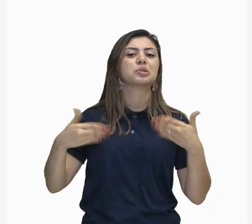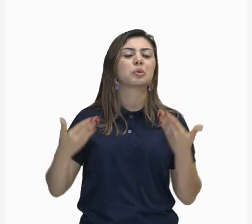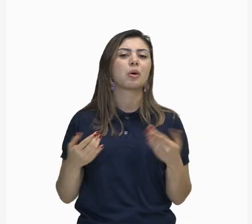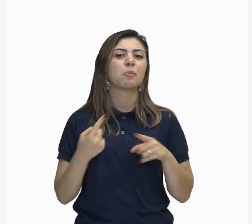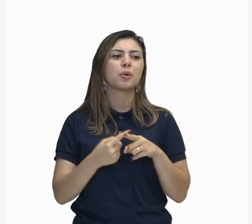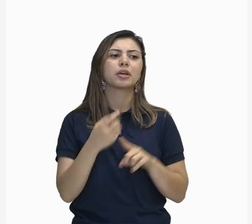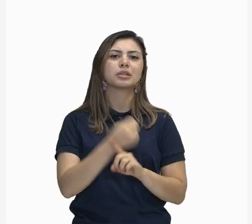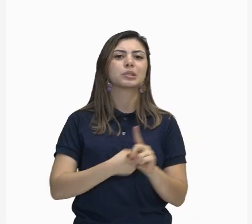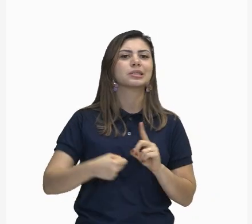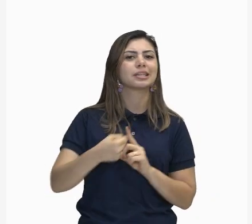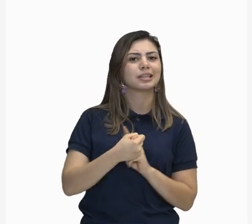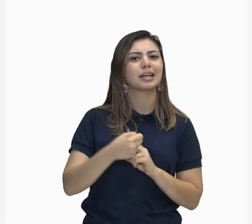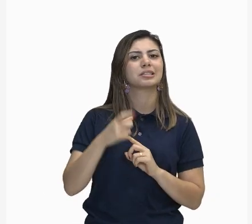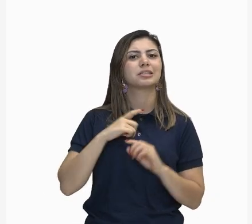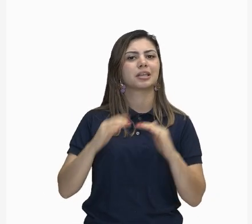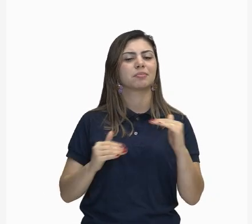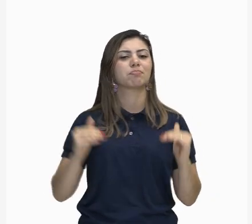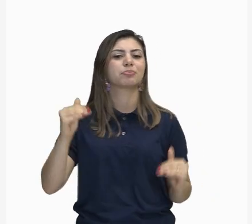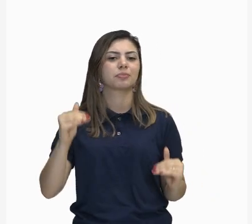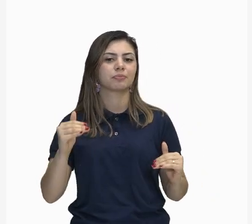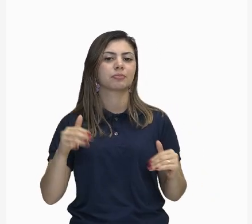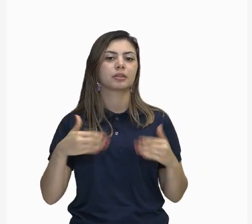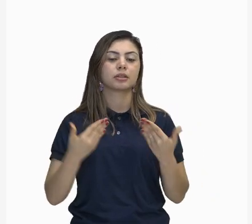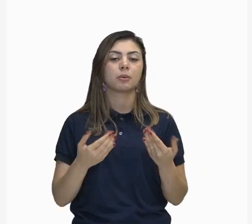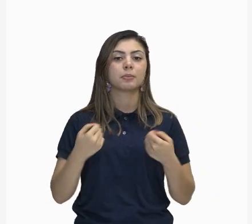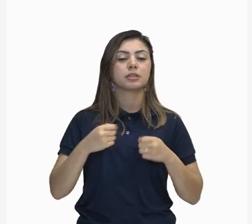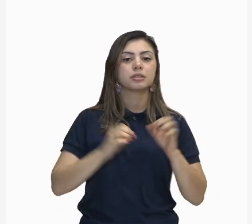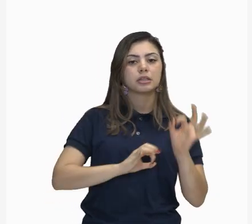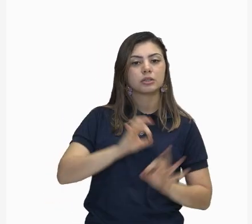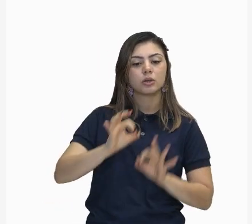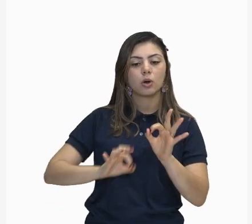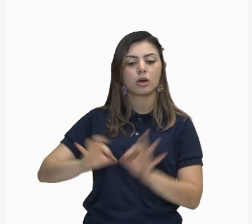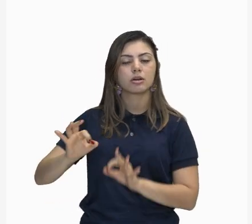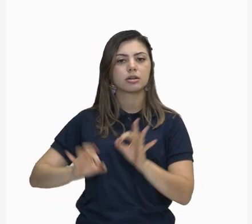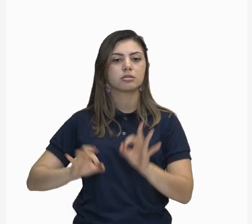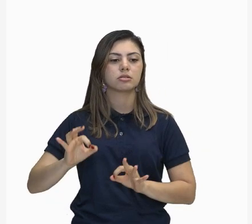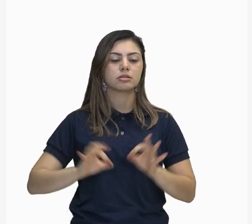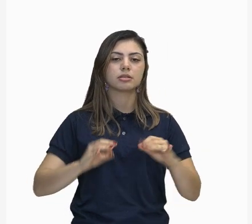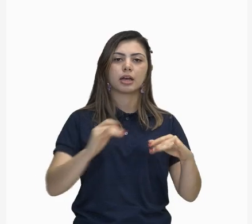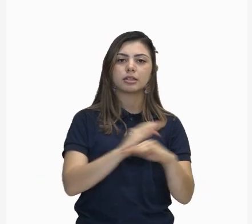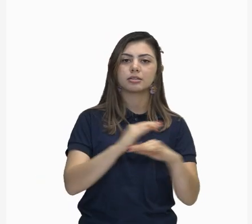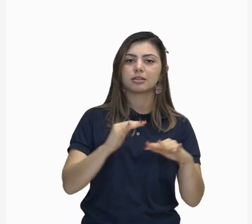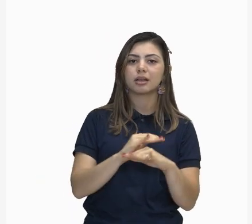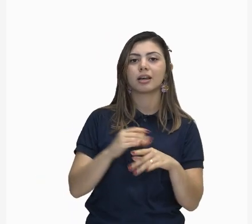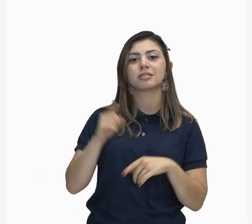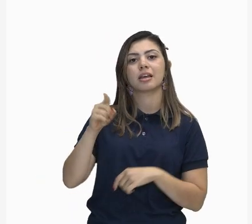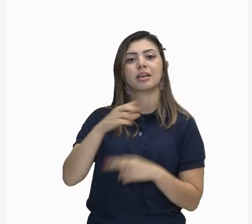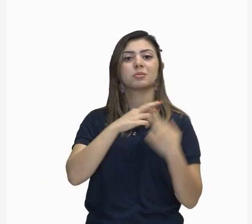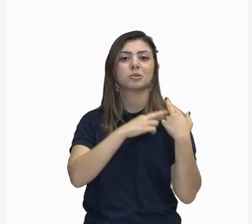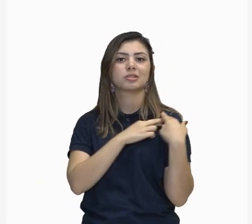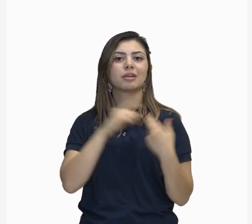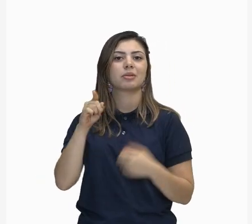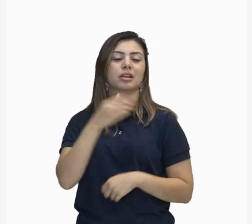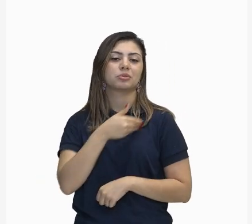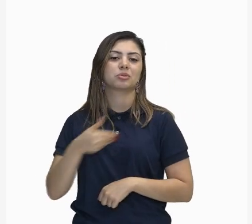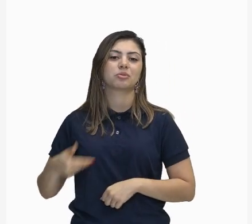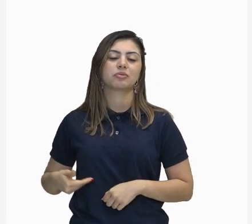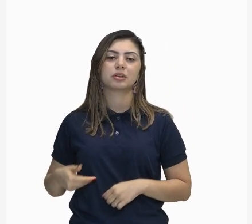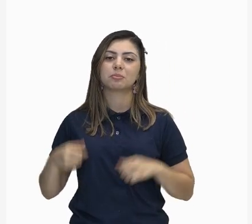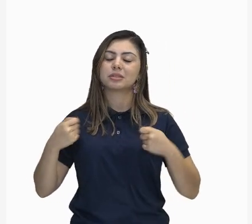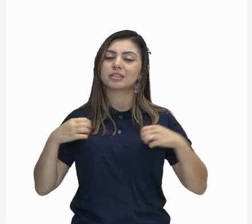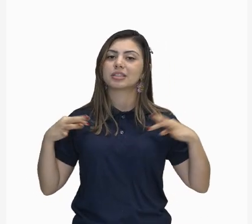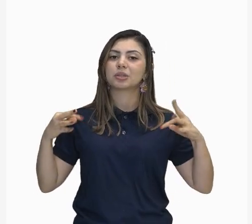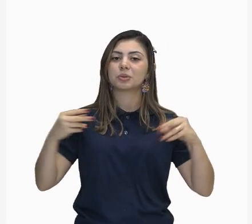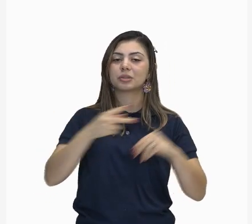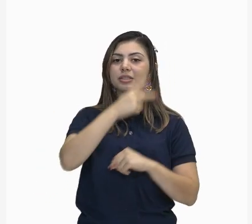exclusão social? Urbanização com planejamento é papel do Estado para que as políticas públicas sejam inseridas a todos.